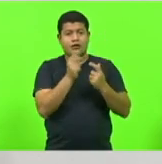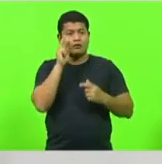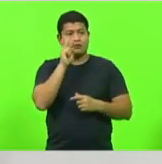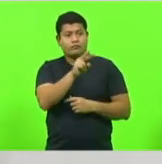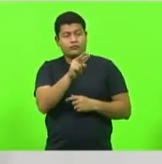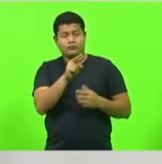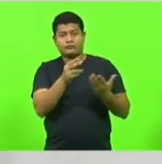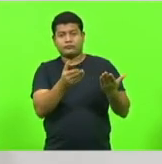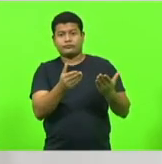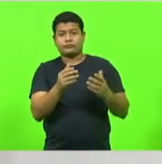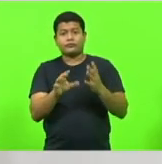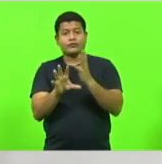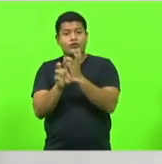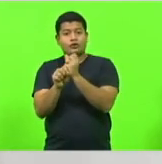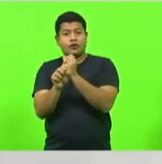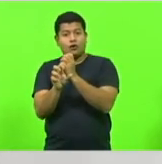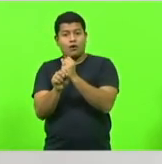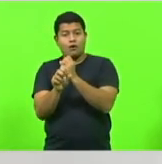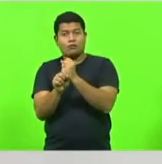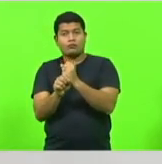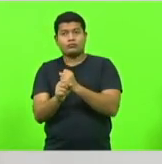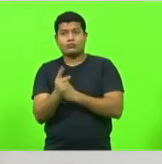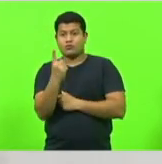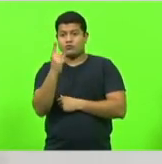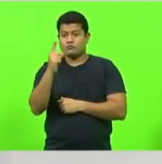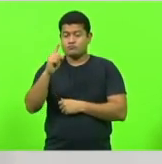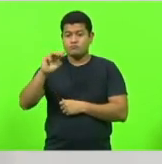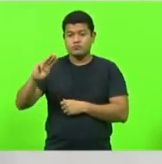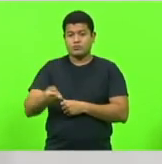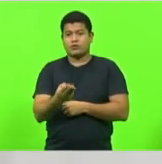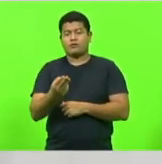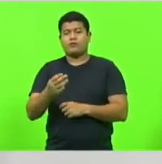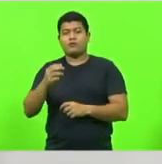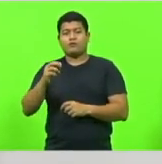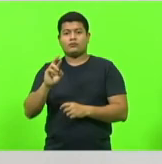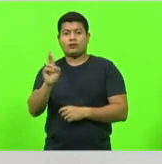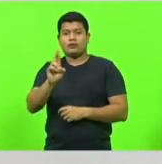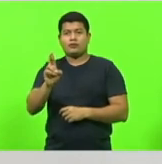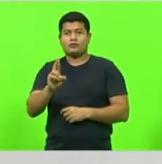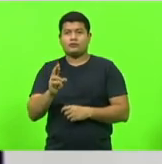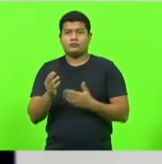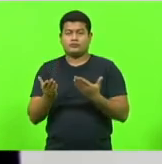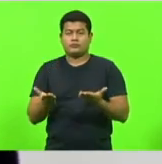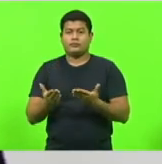chegar perto desse valor de R$1 milhão em um mês aí fácil. Obrigado.